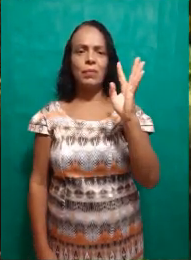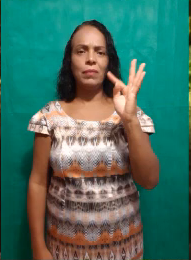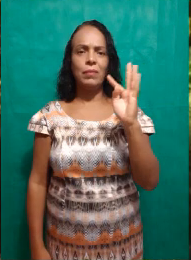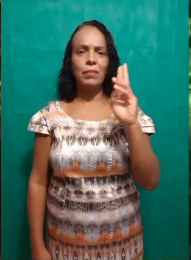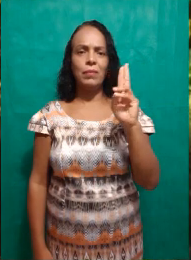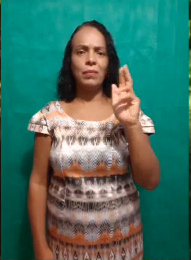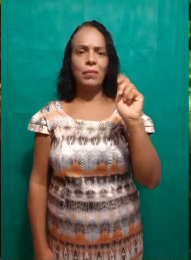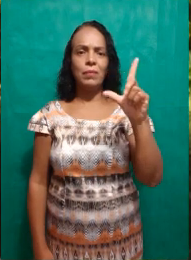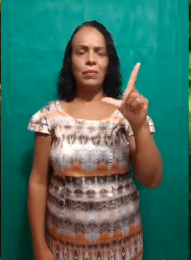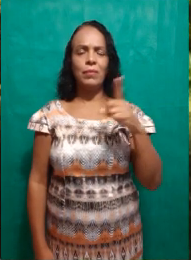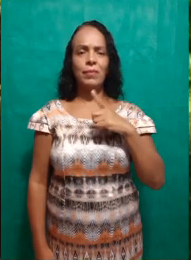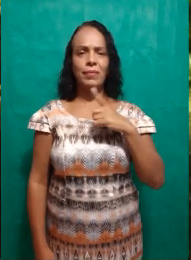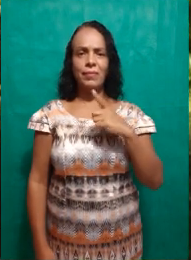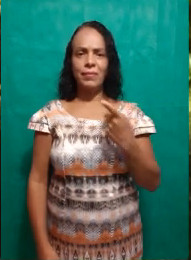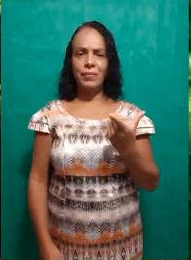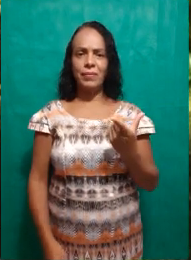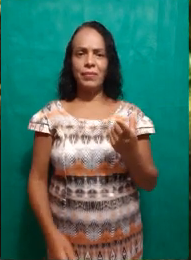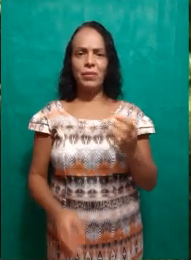formalizando então